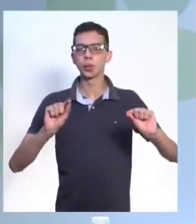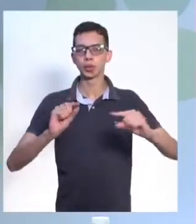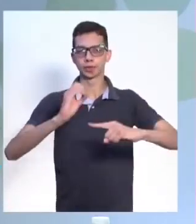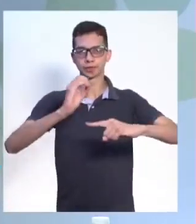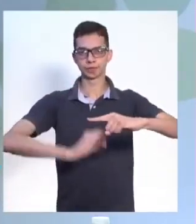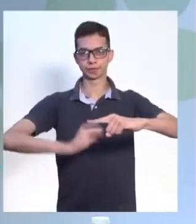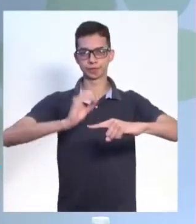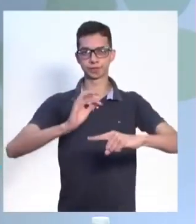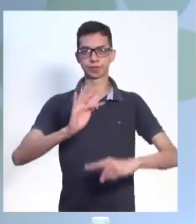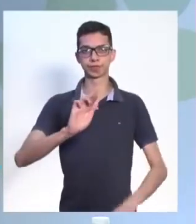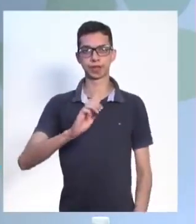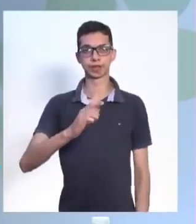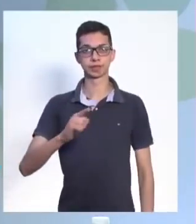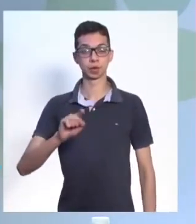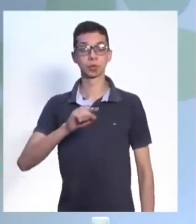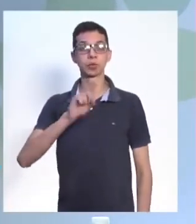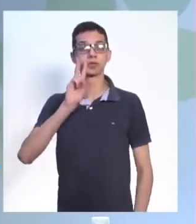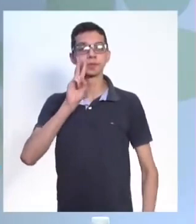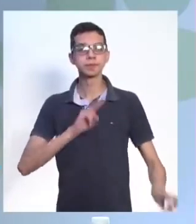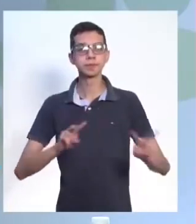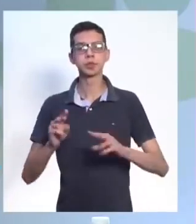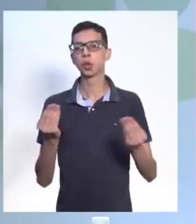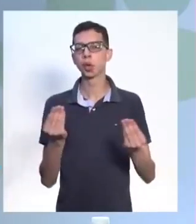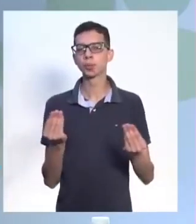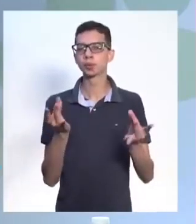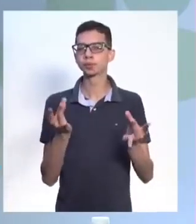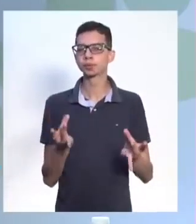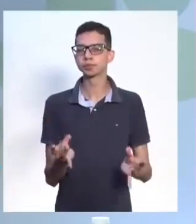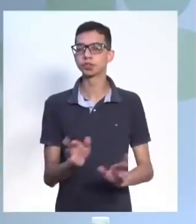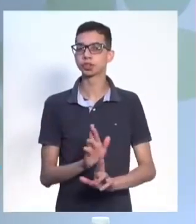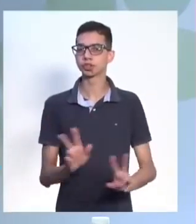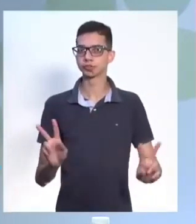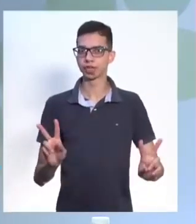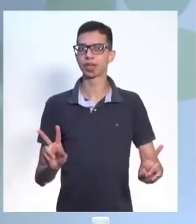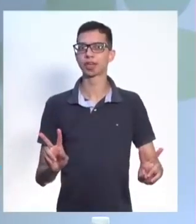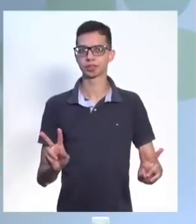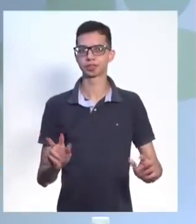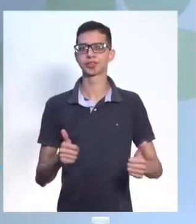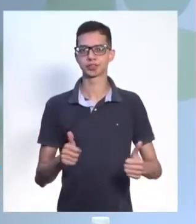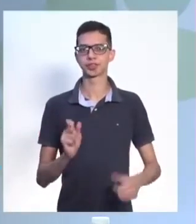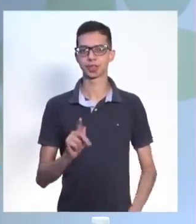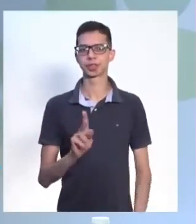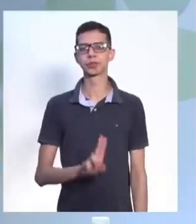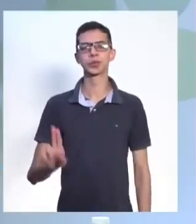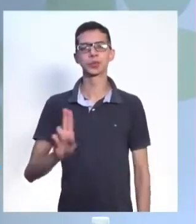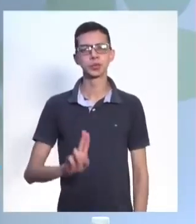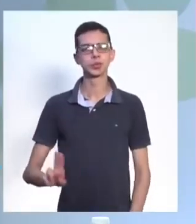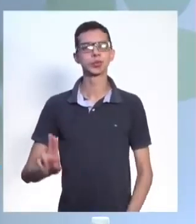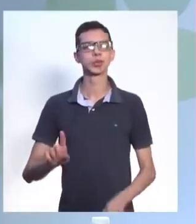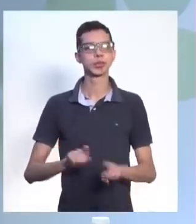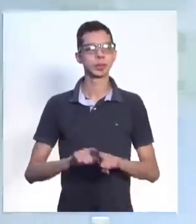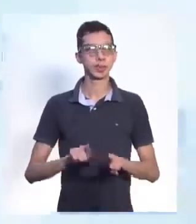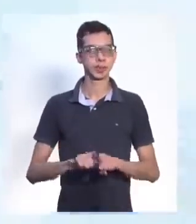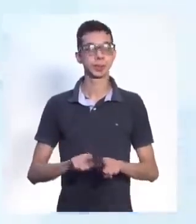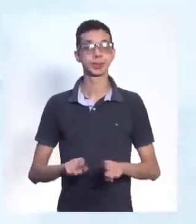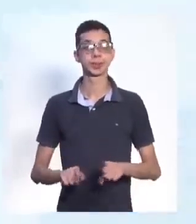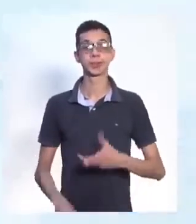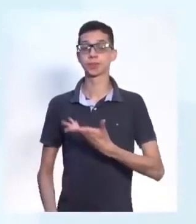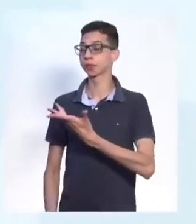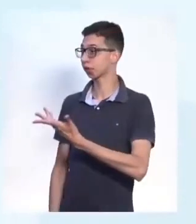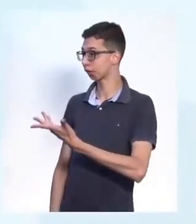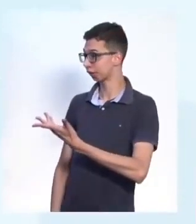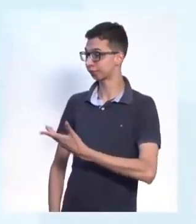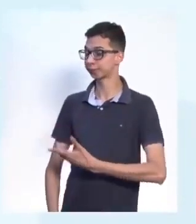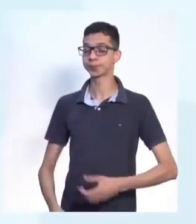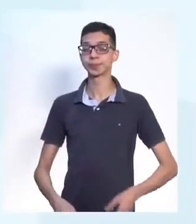vamos observar aí ela com outro aspecto, com outra finalidade. Pode pôr na tela para eles, diretor, a habilidade,